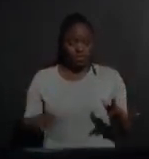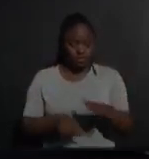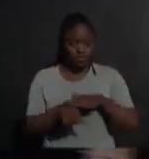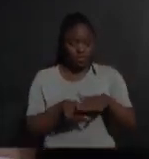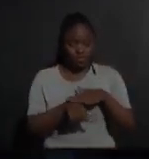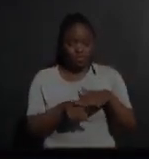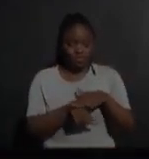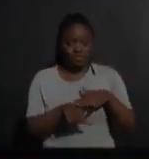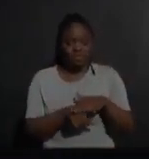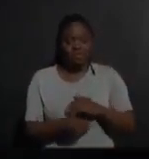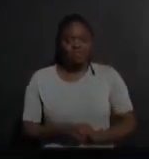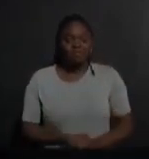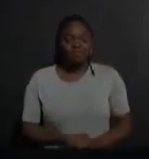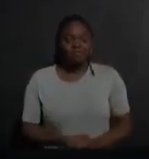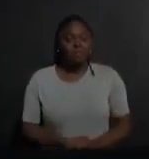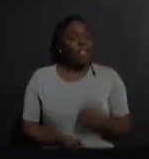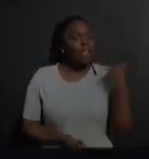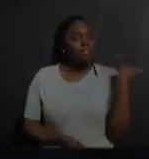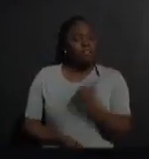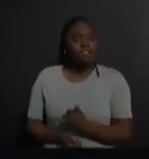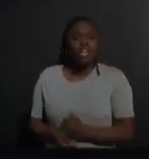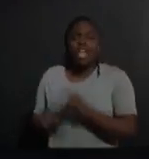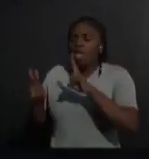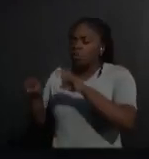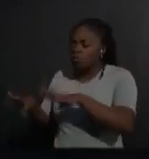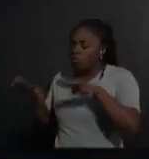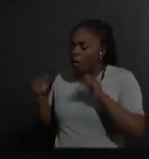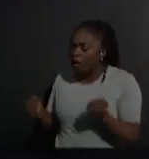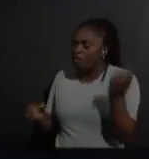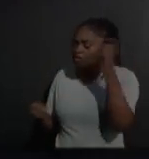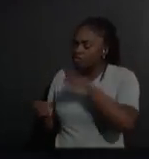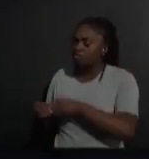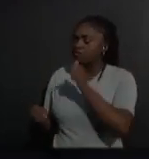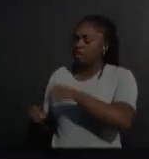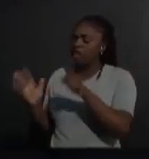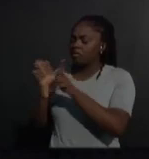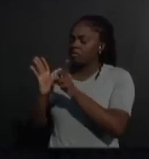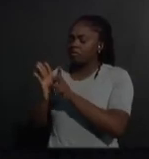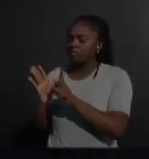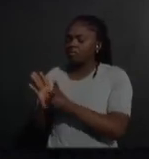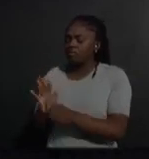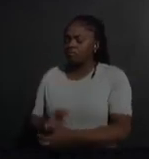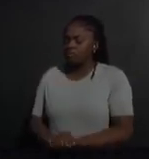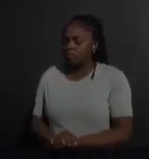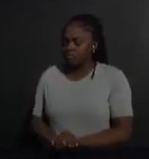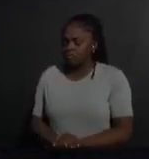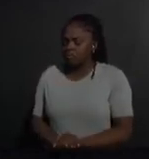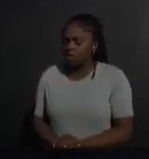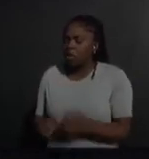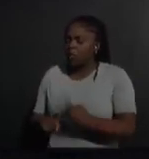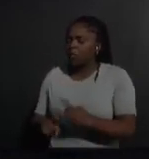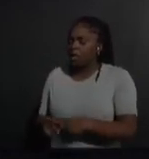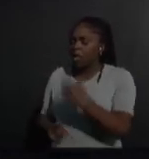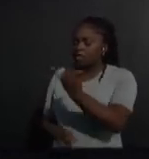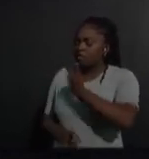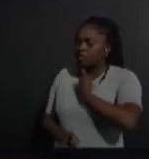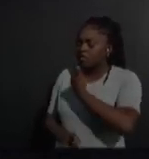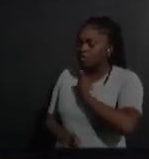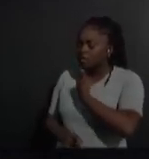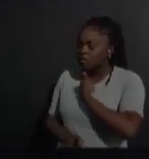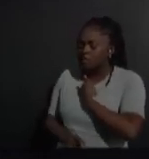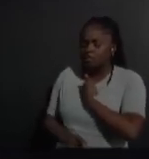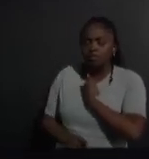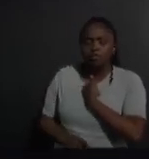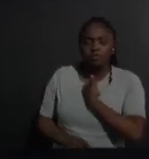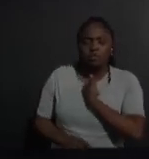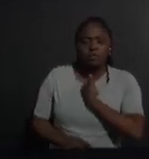jeito. Eu falei assim, eu nunca vou voltar aqui. nesse demônio dessa loja que vocês falaram comigo.